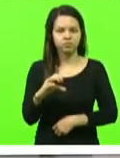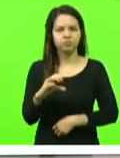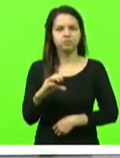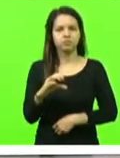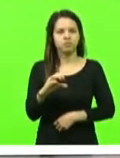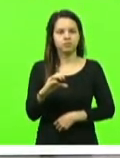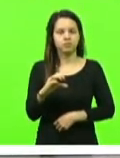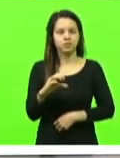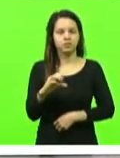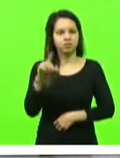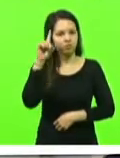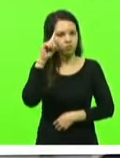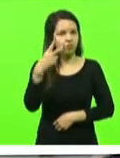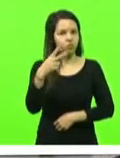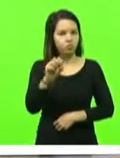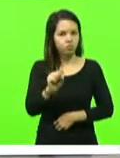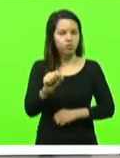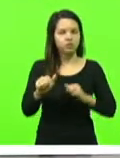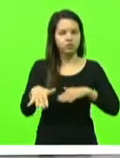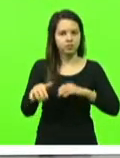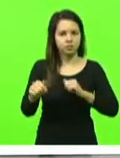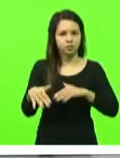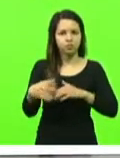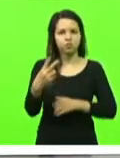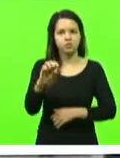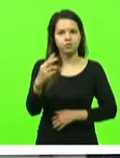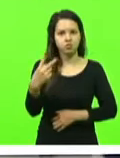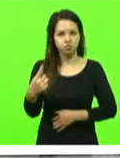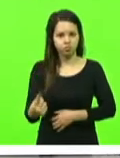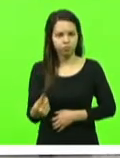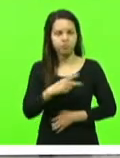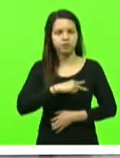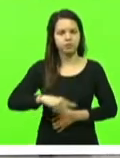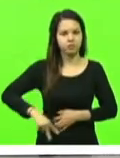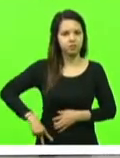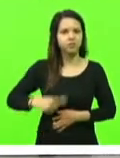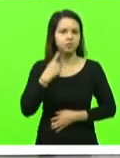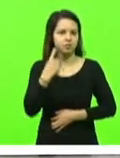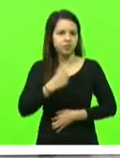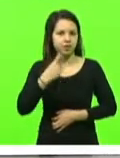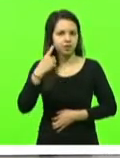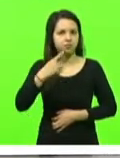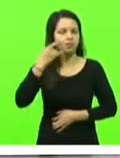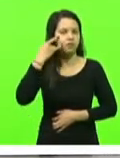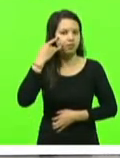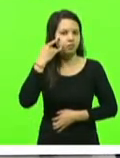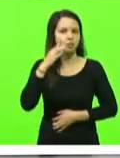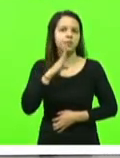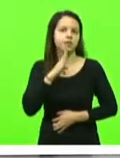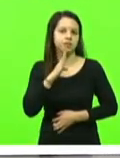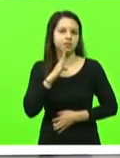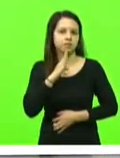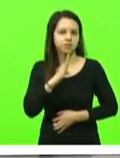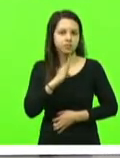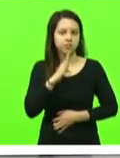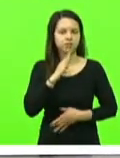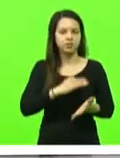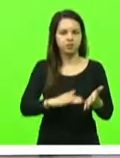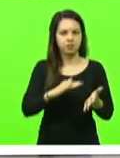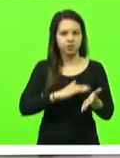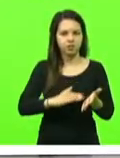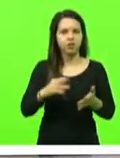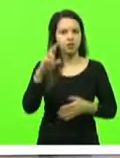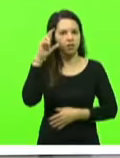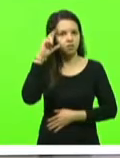realizada em 28 de setembro de 2021. Presidência, deputado Mauro de Nadal e Nilson Berlanda. Secretaria, deputado